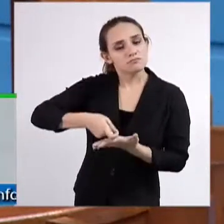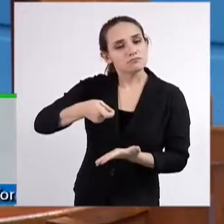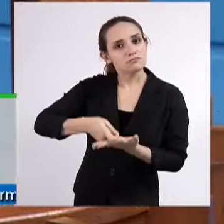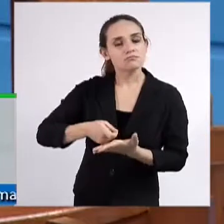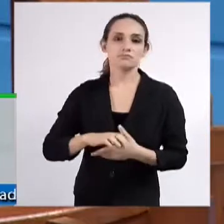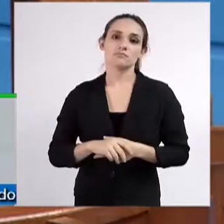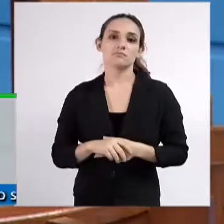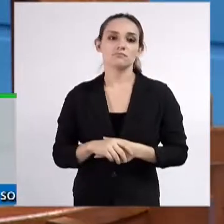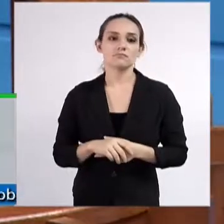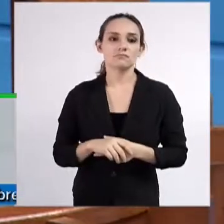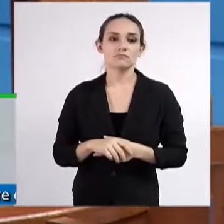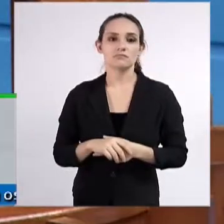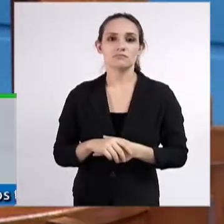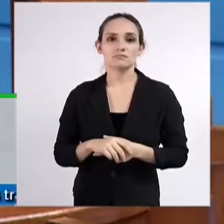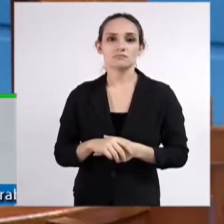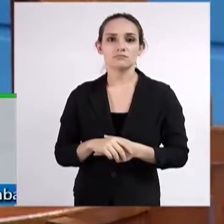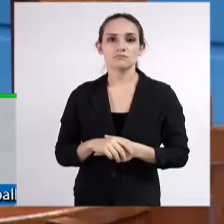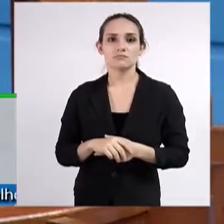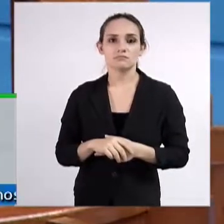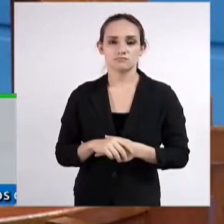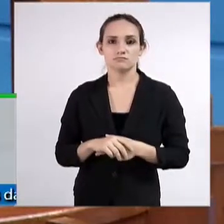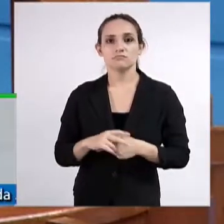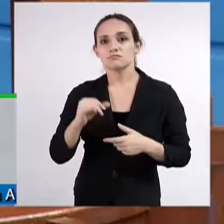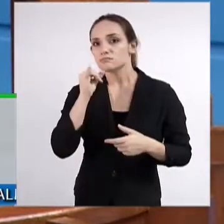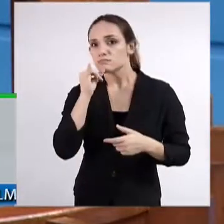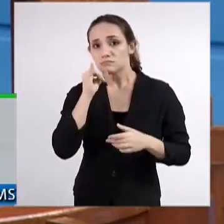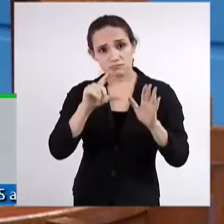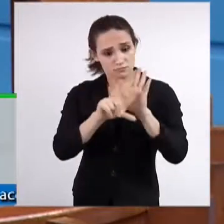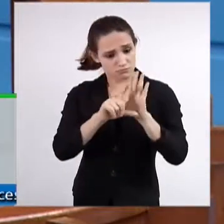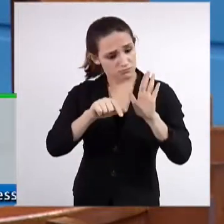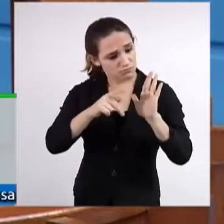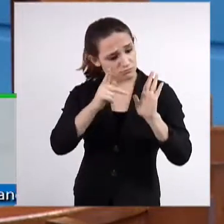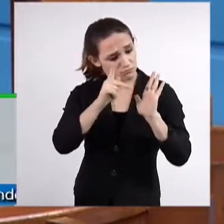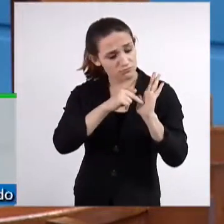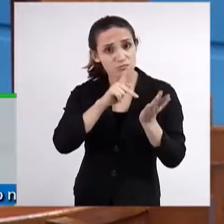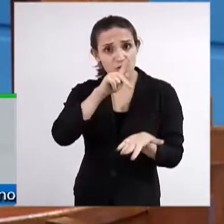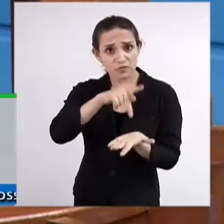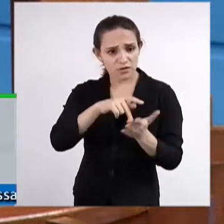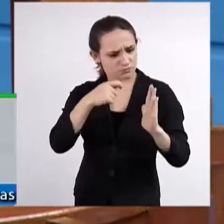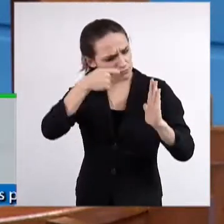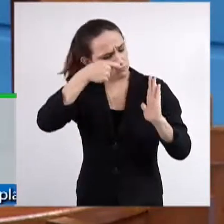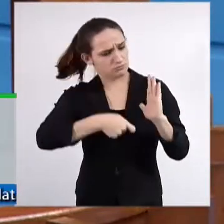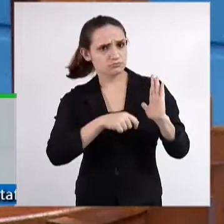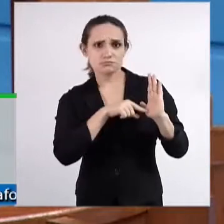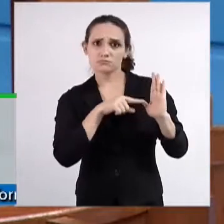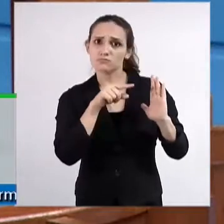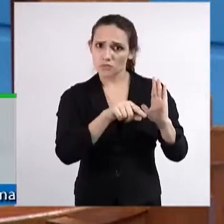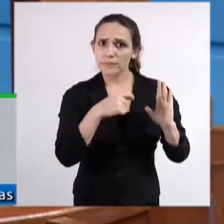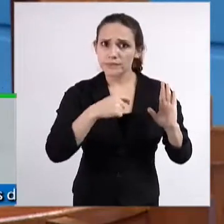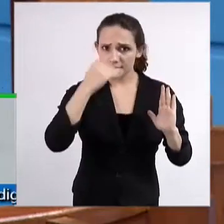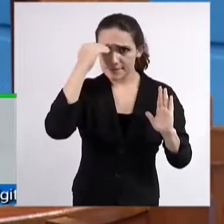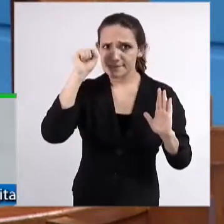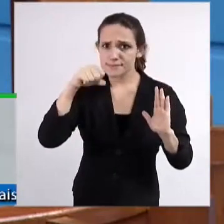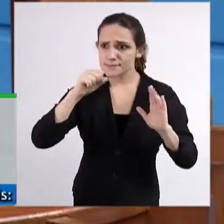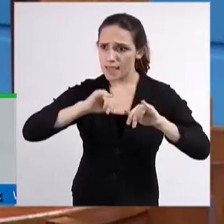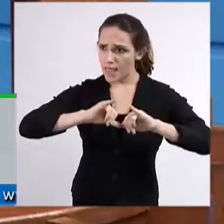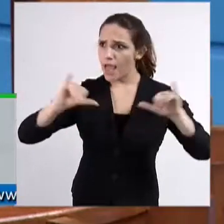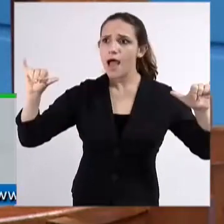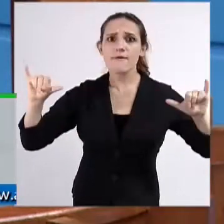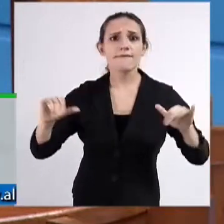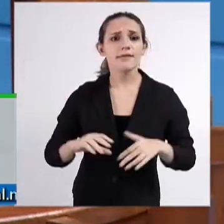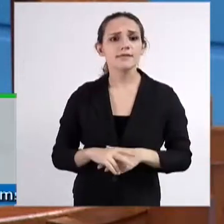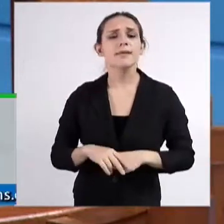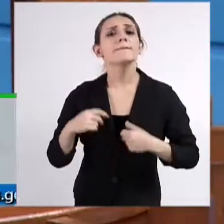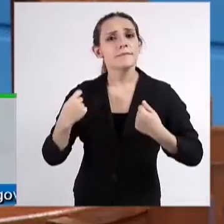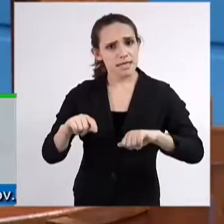obrigatoriedade seja implantada, que a lei obrigue a própria concessionária a notificar essas pessoas